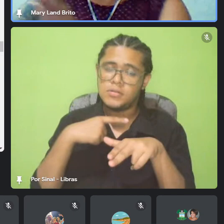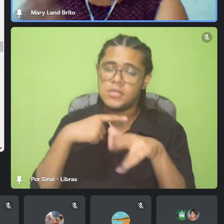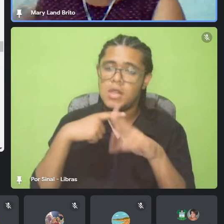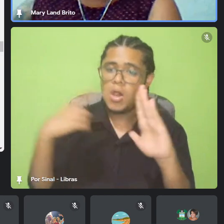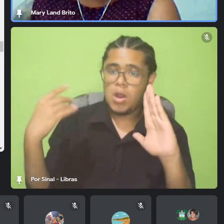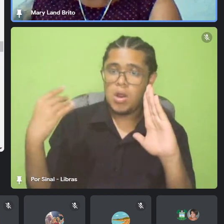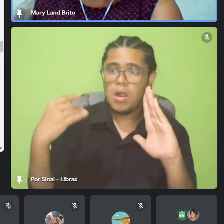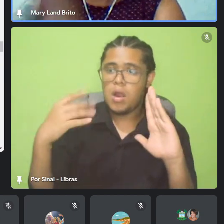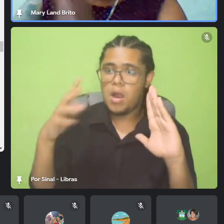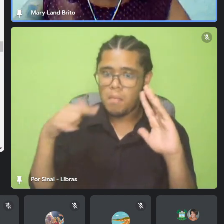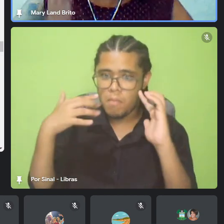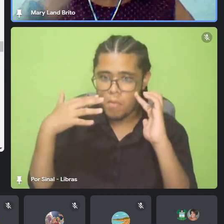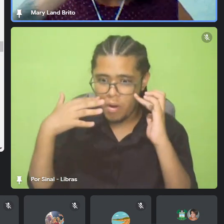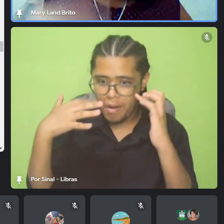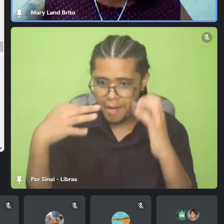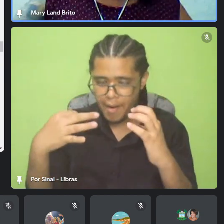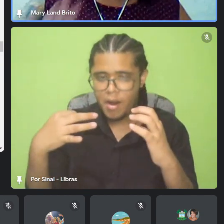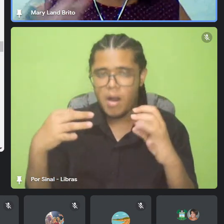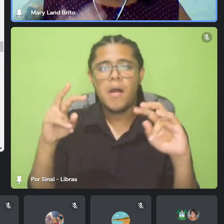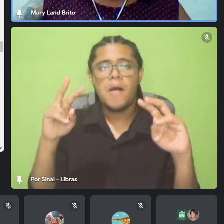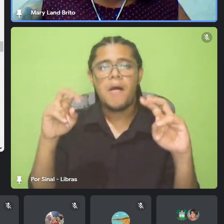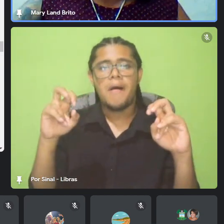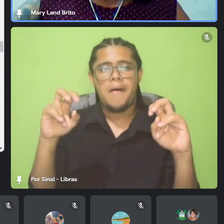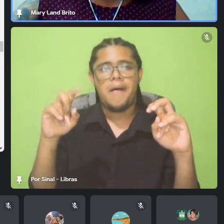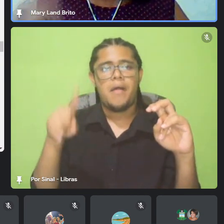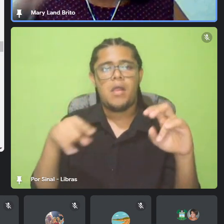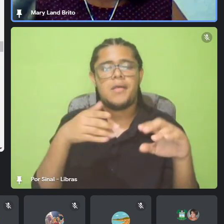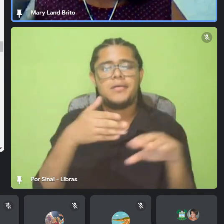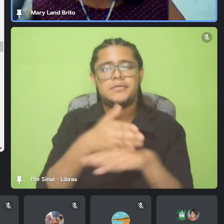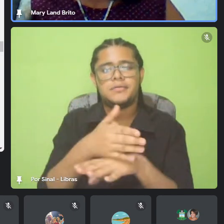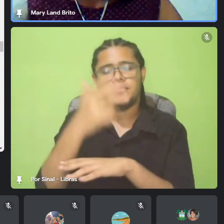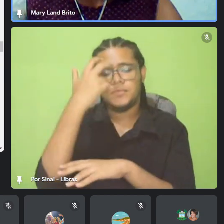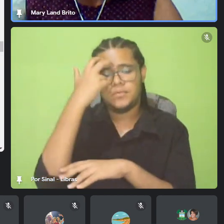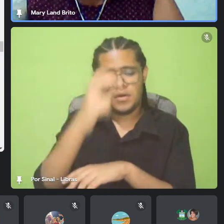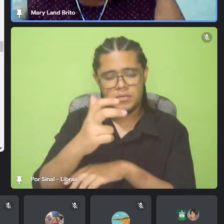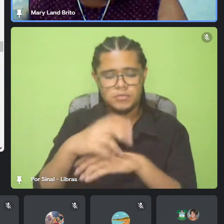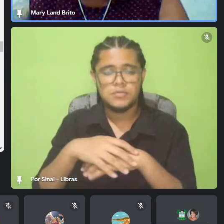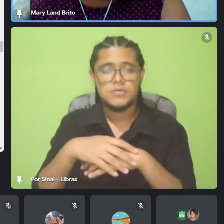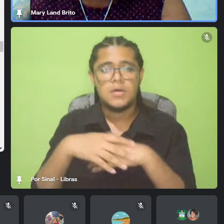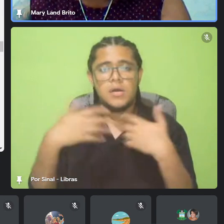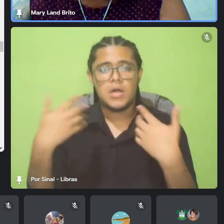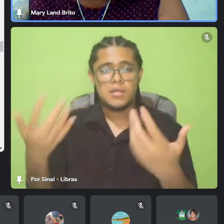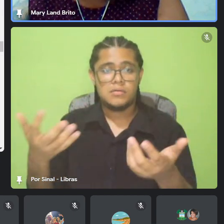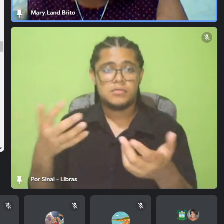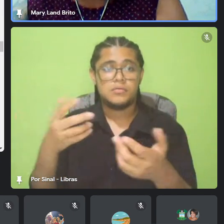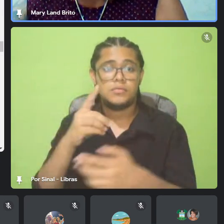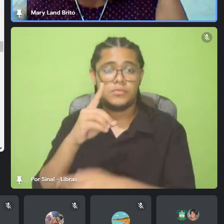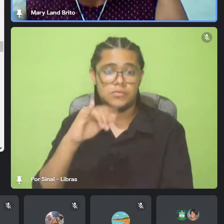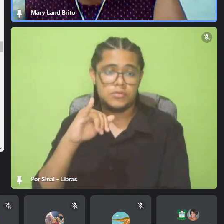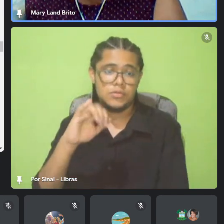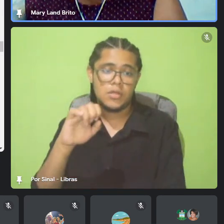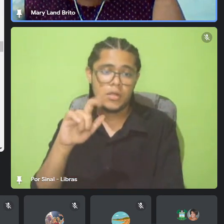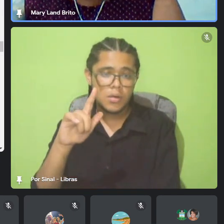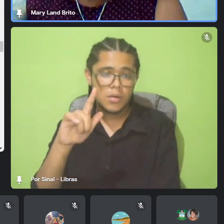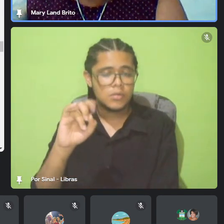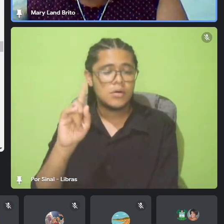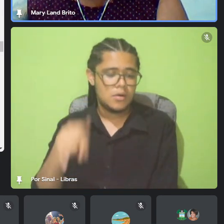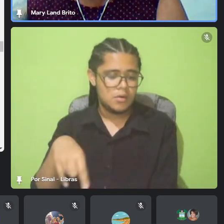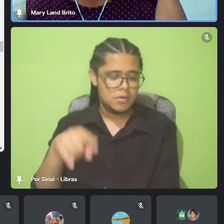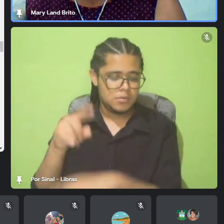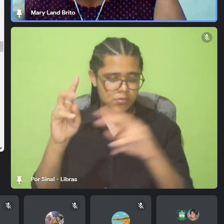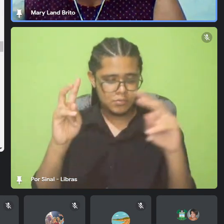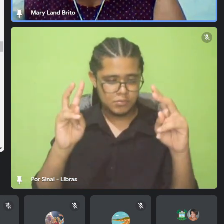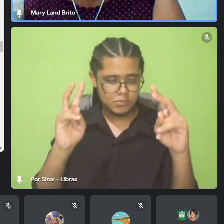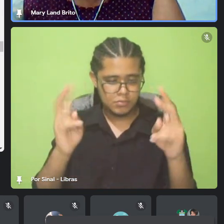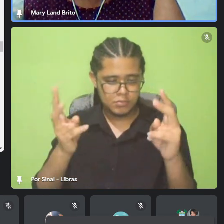cultural, através dessa temática, certo? Aí, Diego, é a mesma coisa, se tu tem ações, por